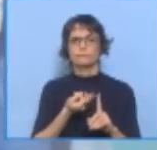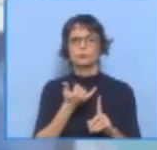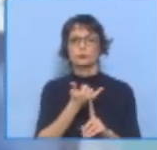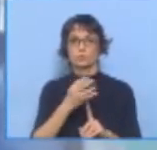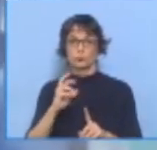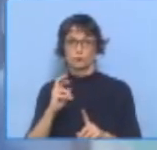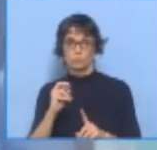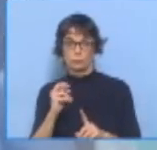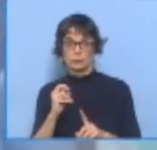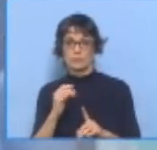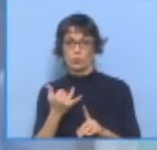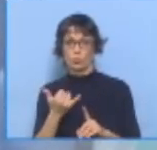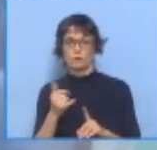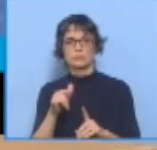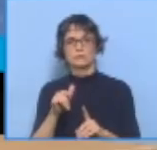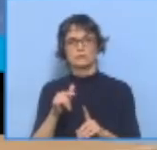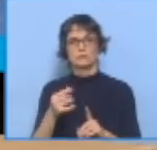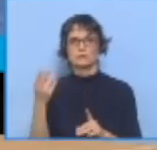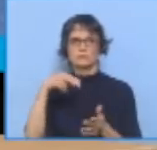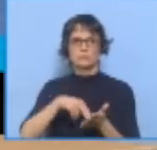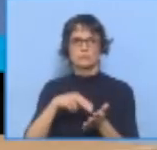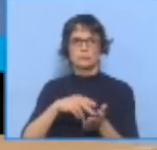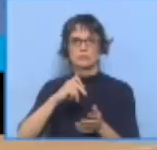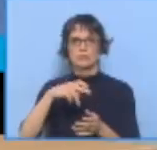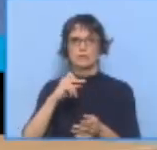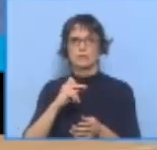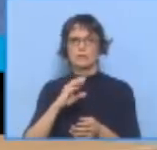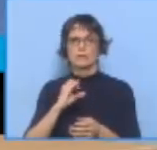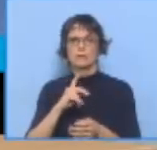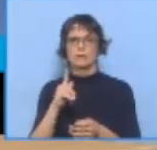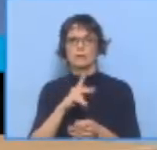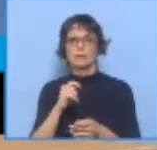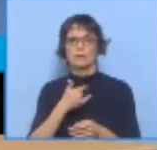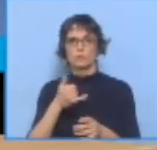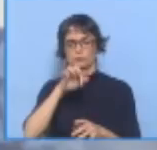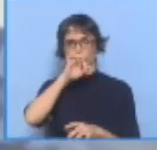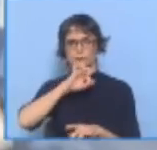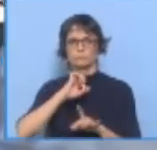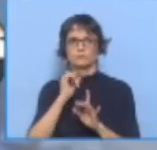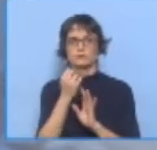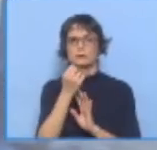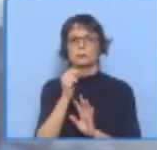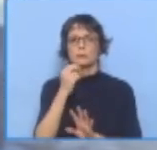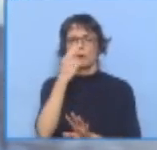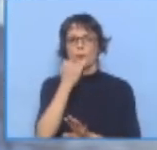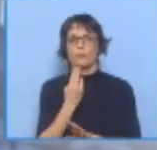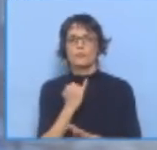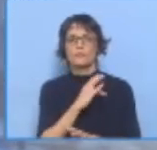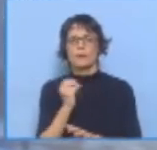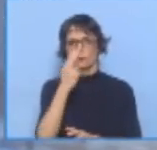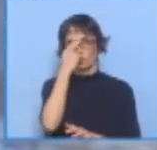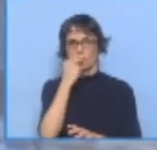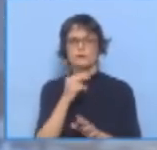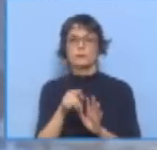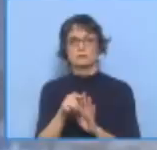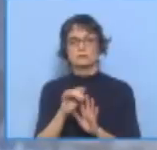no programa Eclésia, que agradeço. Boa tarde, Dom Anacleto, obrigado por estar connosco. No dia em que surge, de facto,